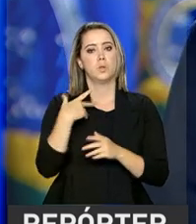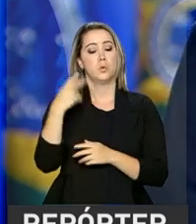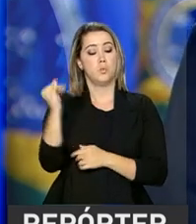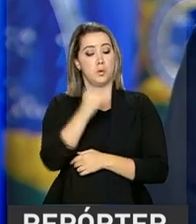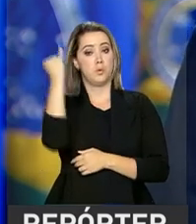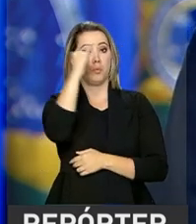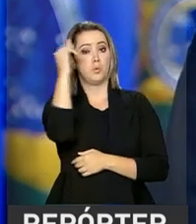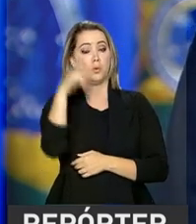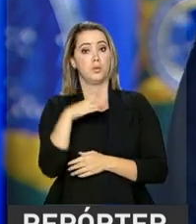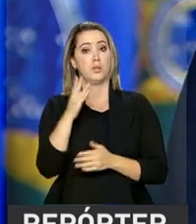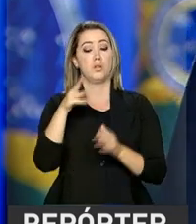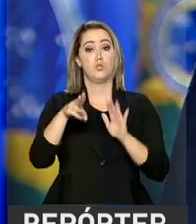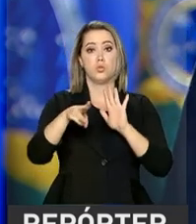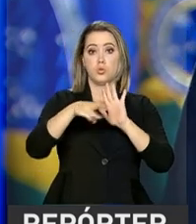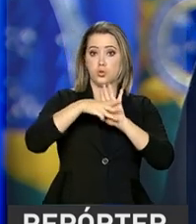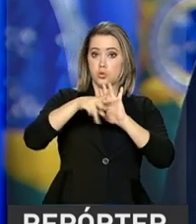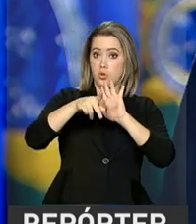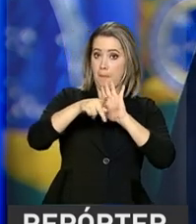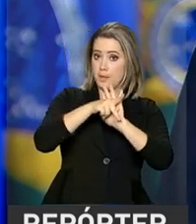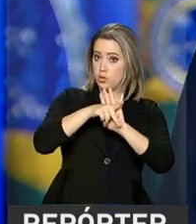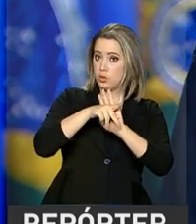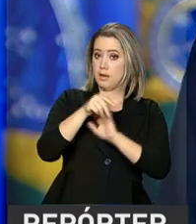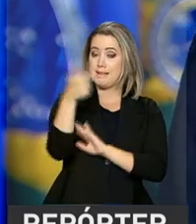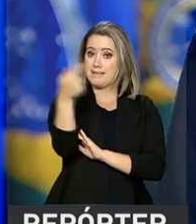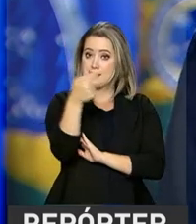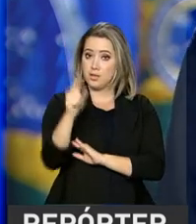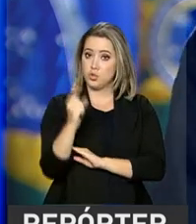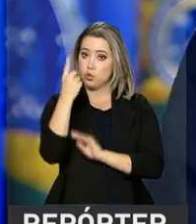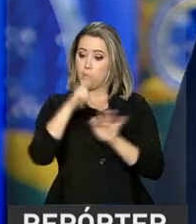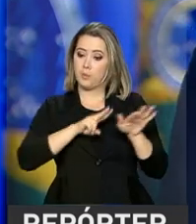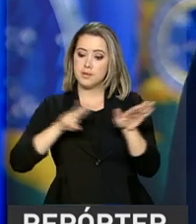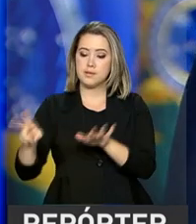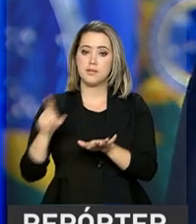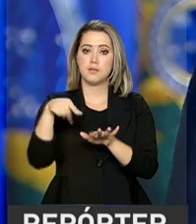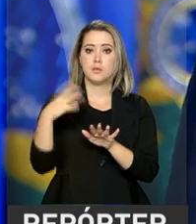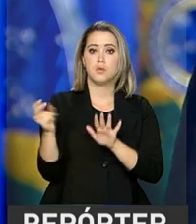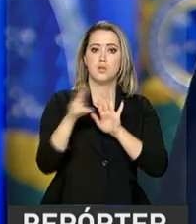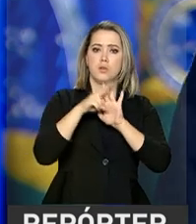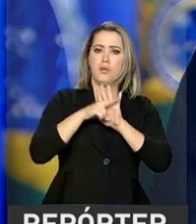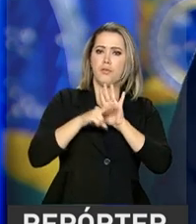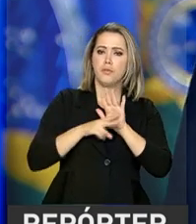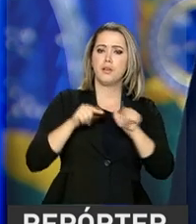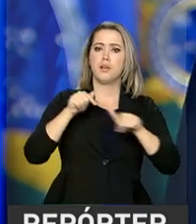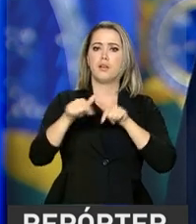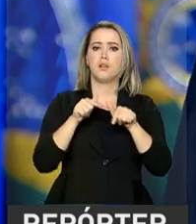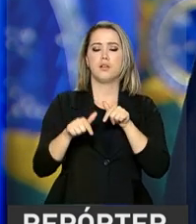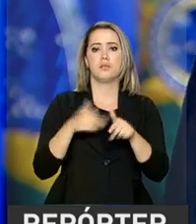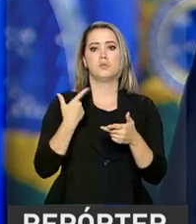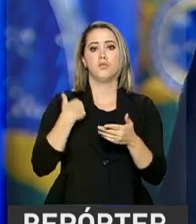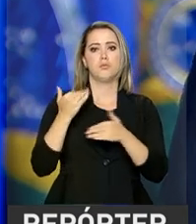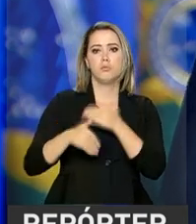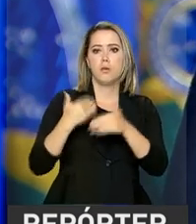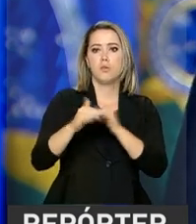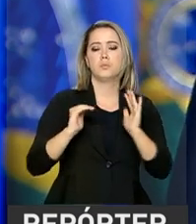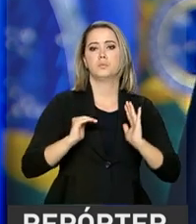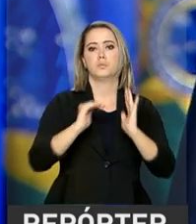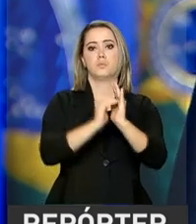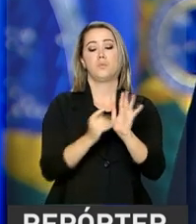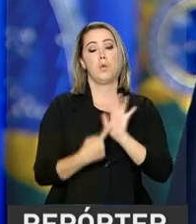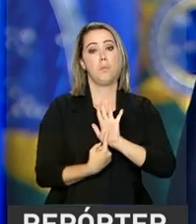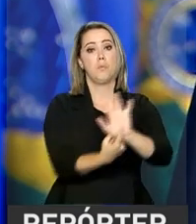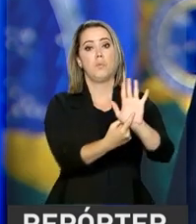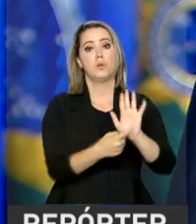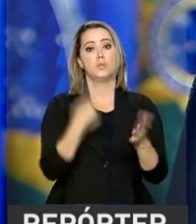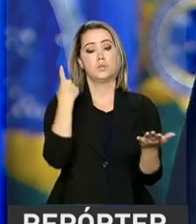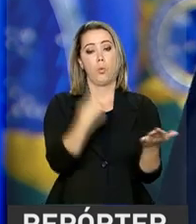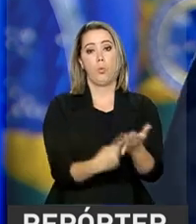de medidas provisórias, 7 em uma semana. E a reforma trabalhista avançou no Senado. Expressão, portanto,